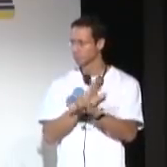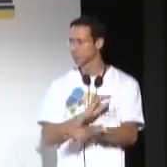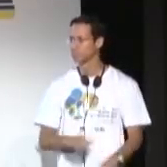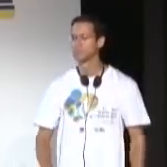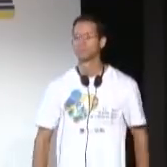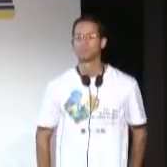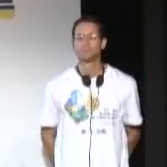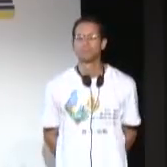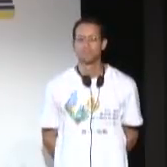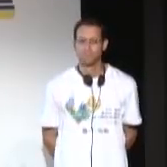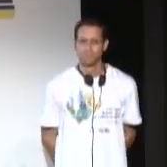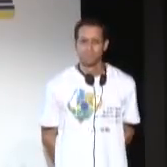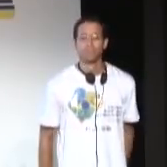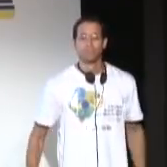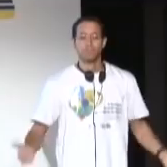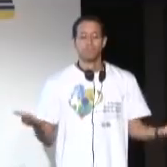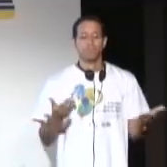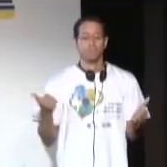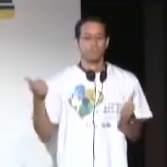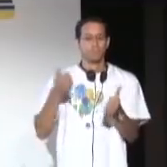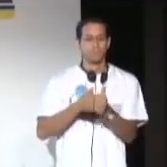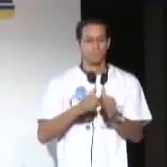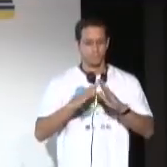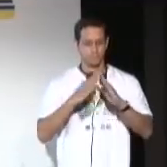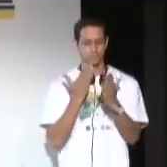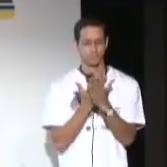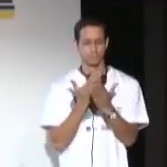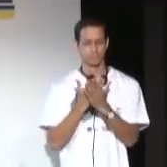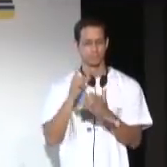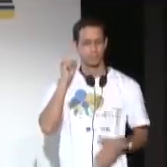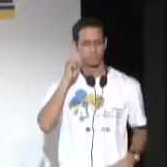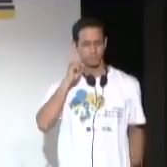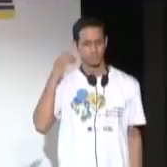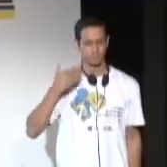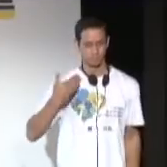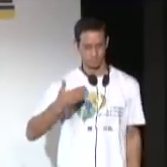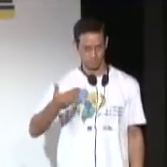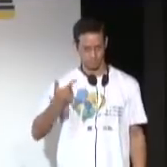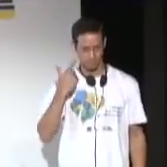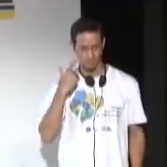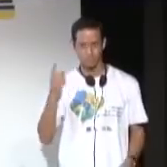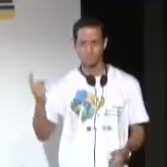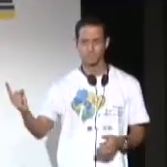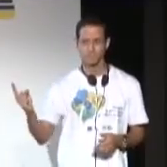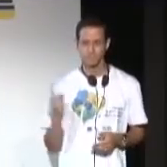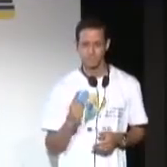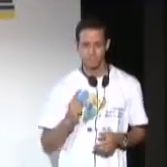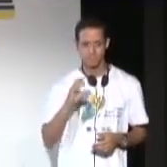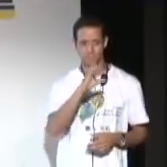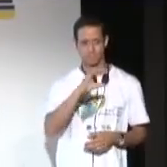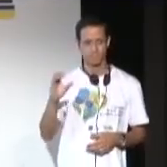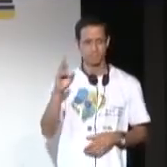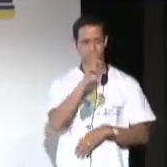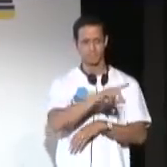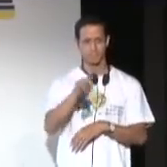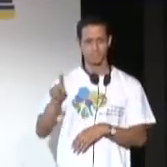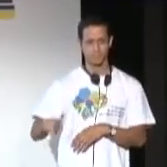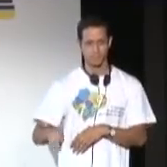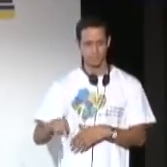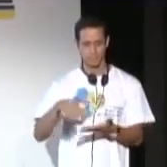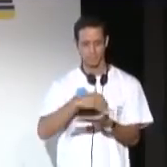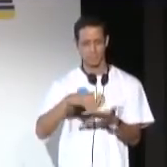Vamos agora chegar perto do cotidiano da escola e quem vem compartilhar conosco é a coordenadora pedagógica